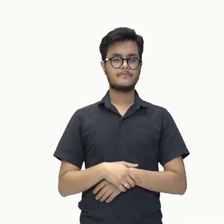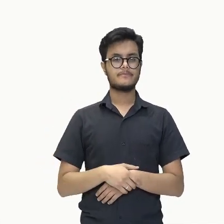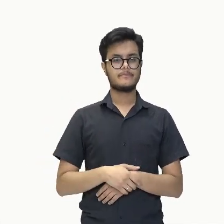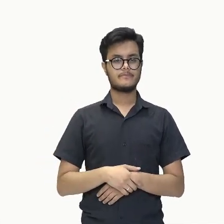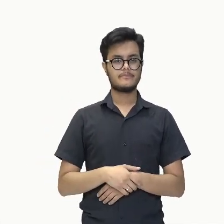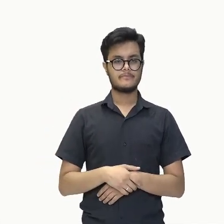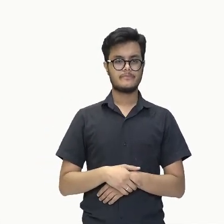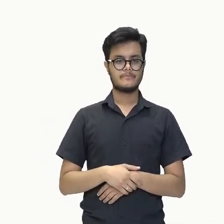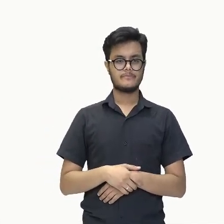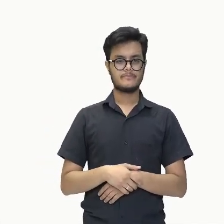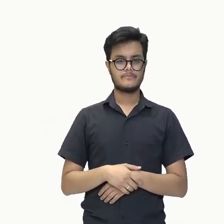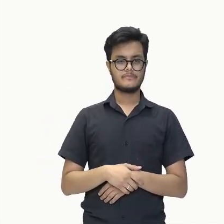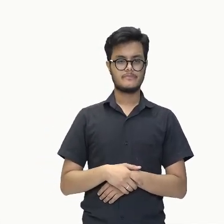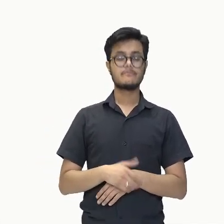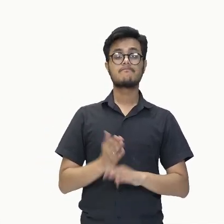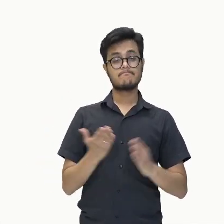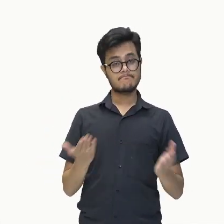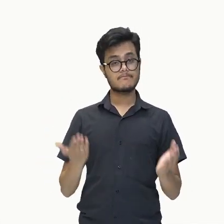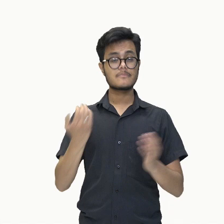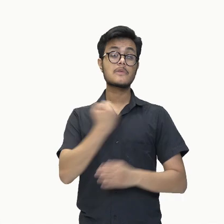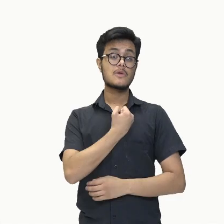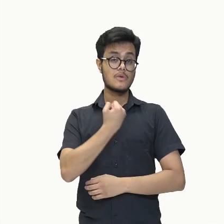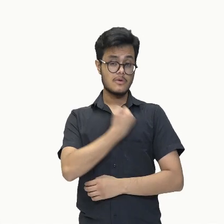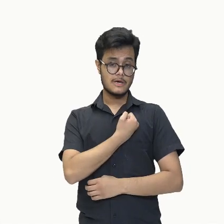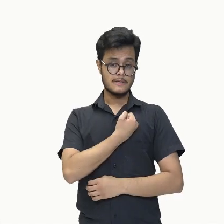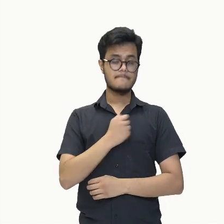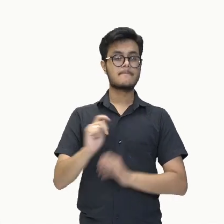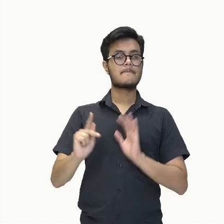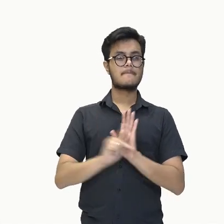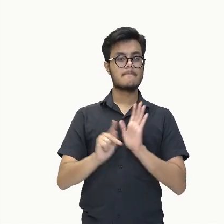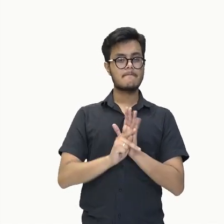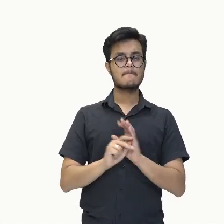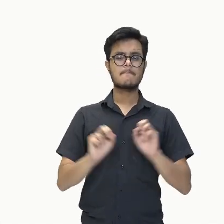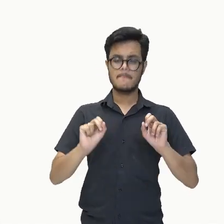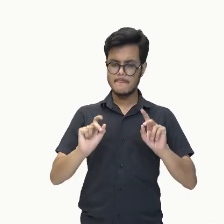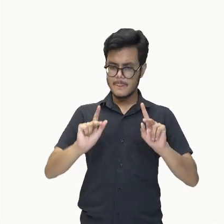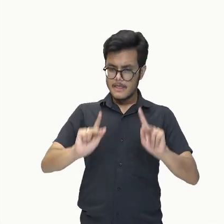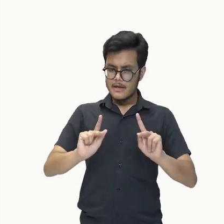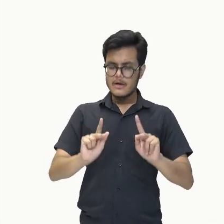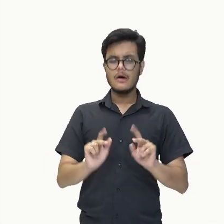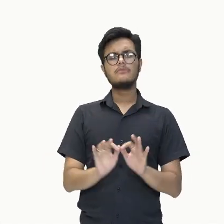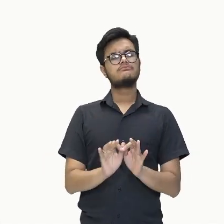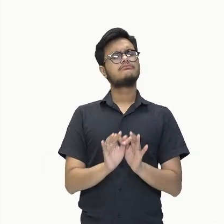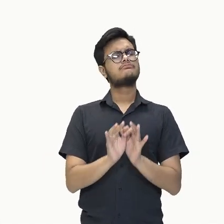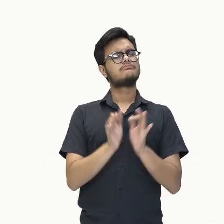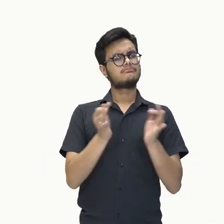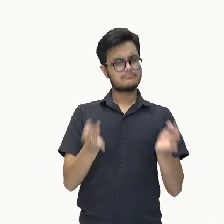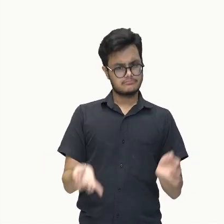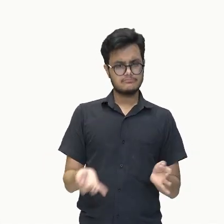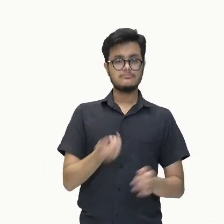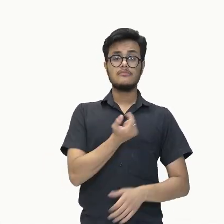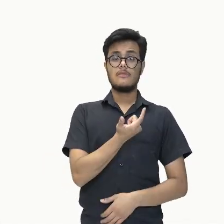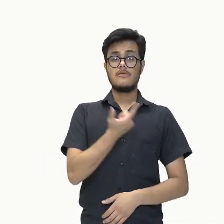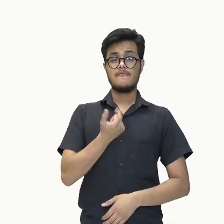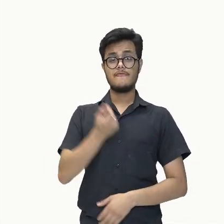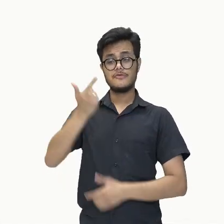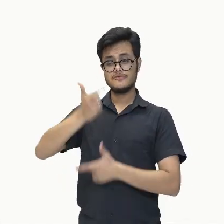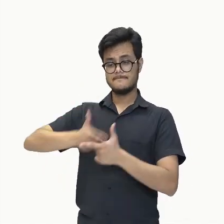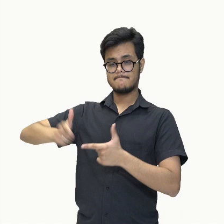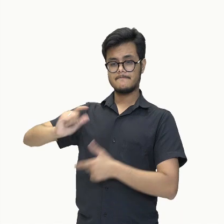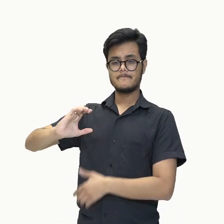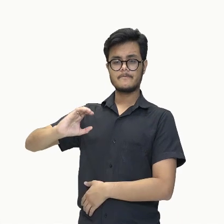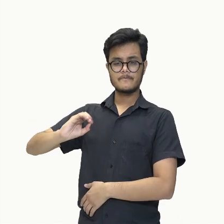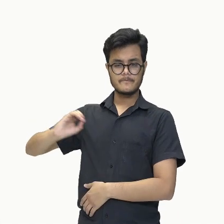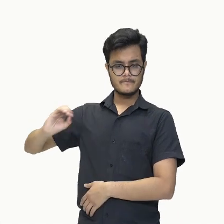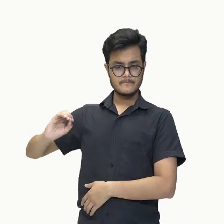se tratam, né, de números decimais, em forma de porcentagem, vou pegar o número que está em porcentagem e vou convertê-los